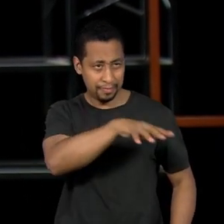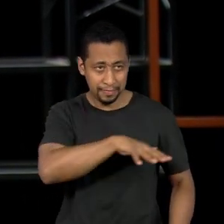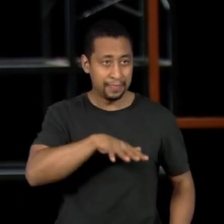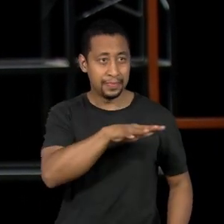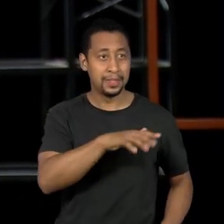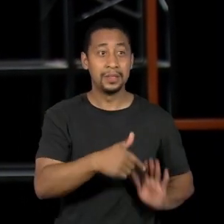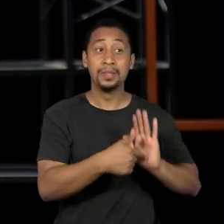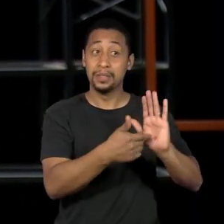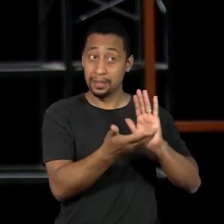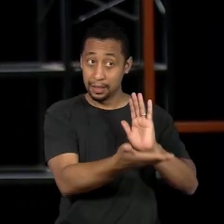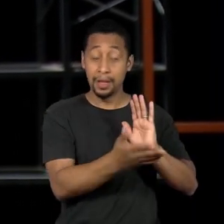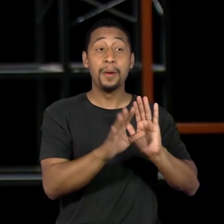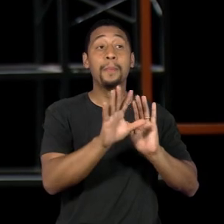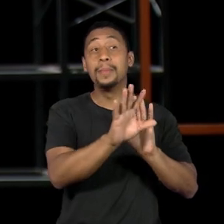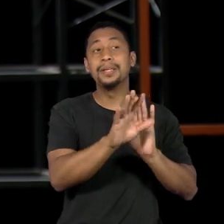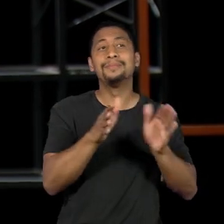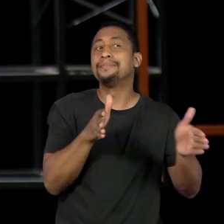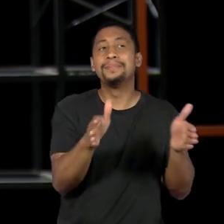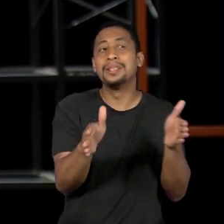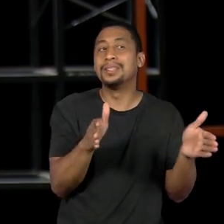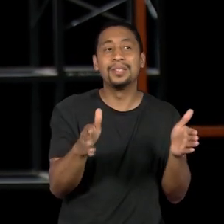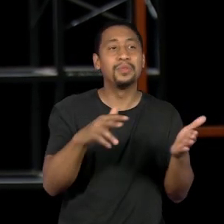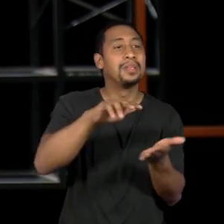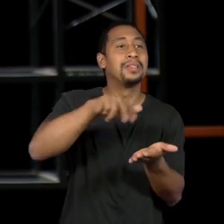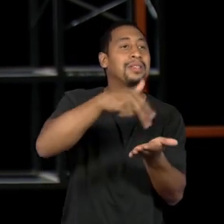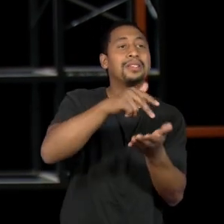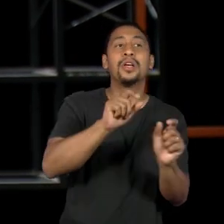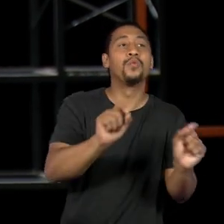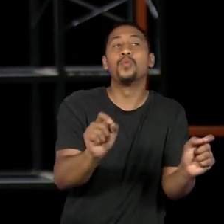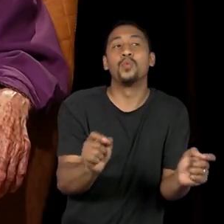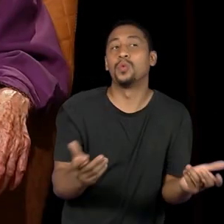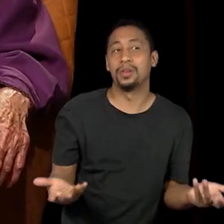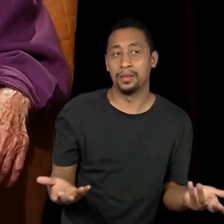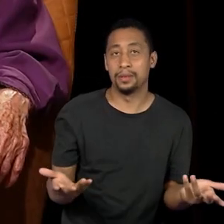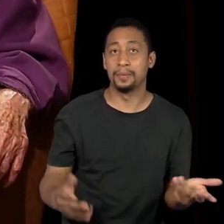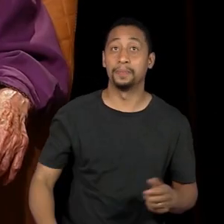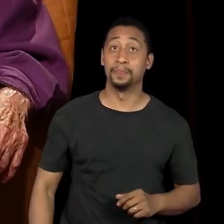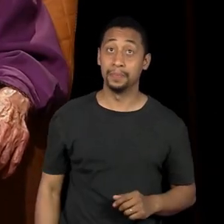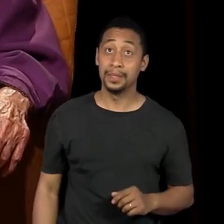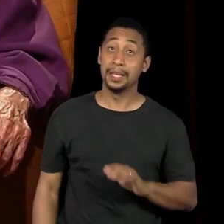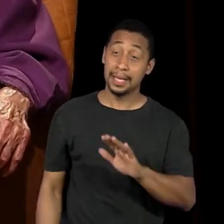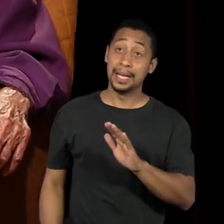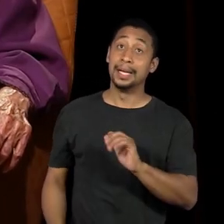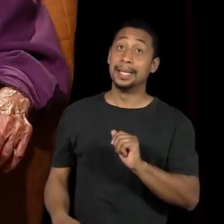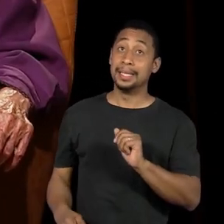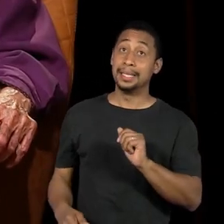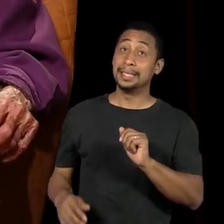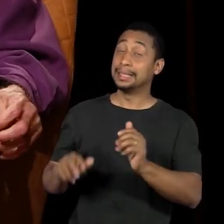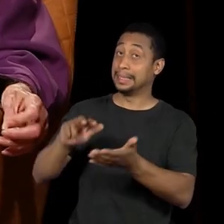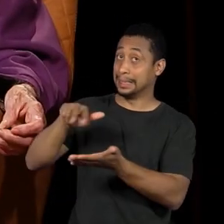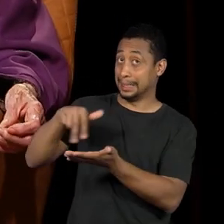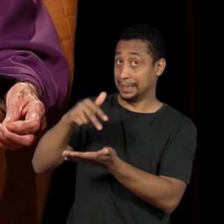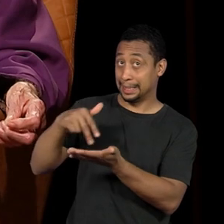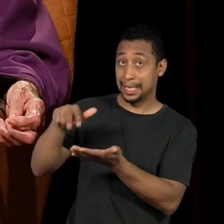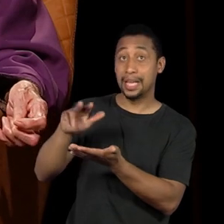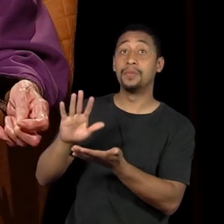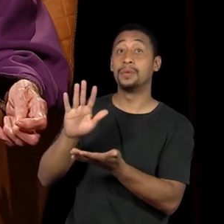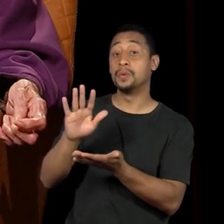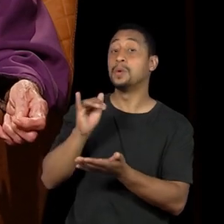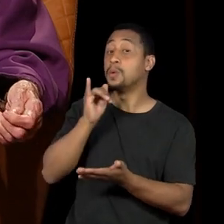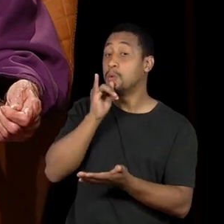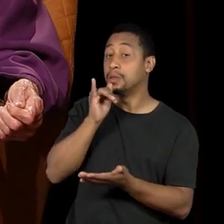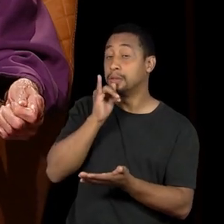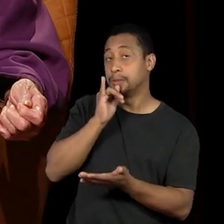companhias europeias nessa época? O que elas dançavam? Dançavam? Foi boa a pergunta. Por exemplo, quando eu estava